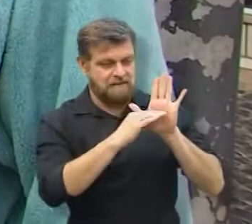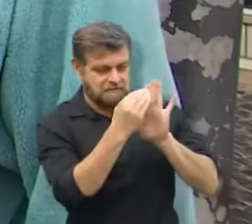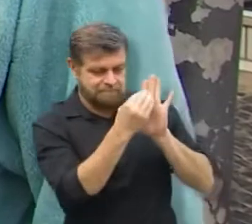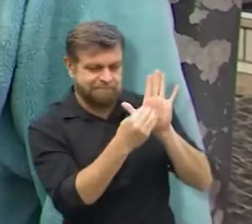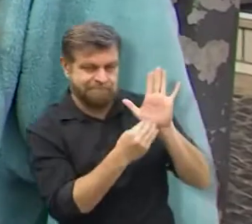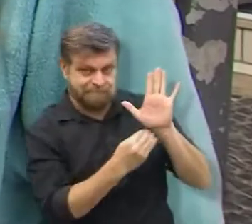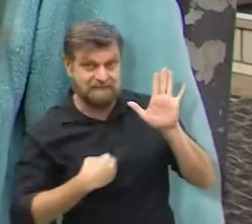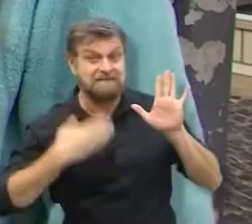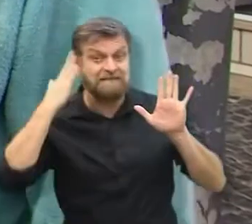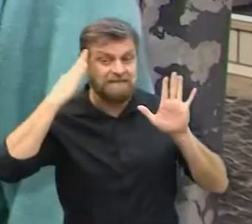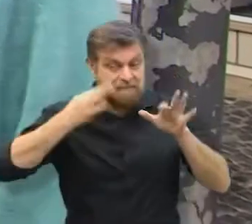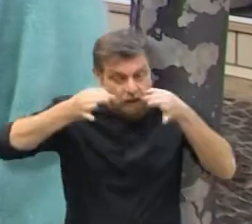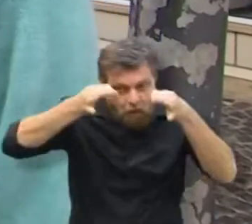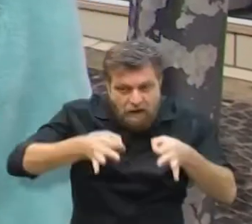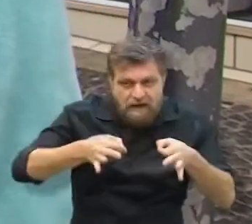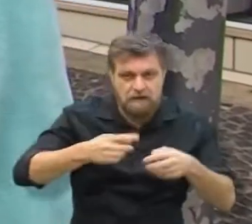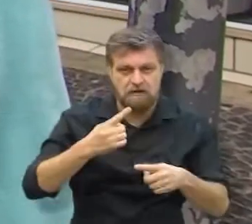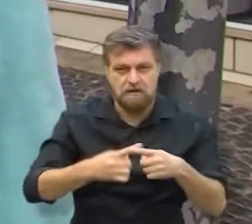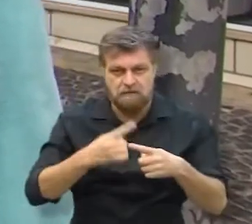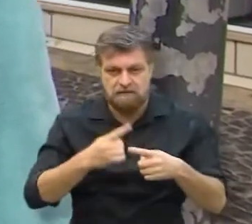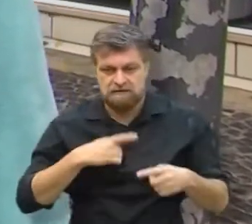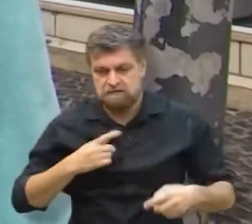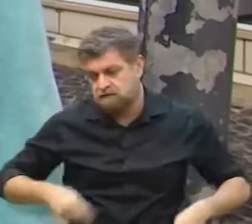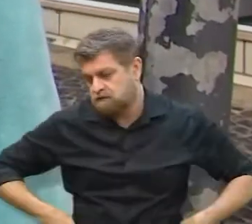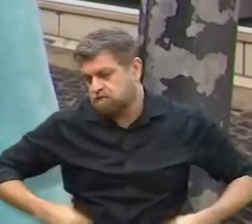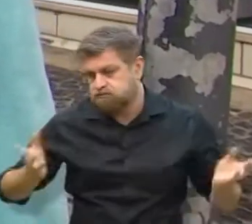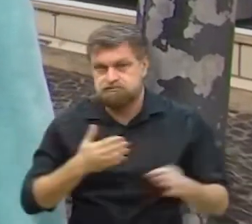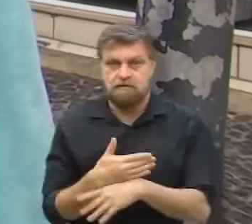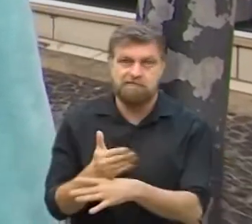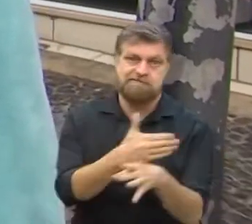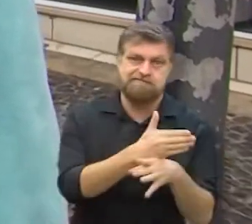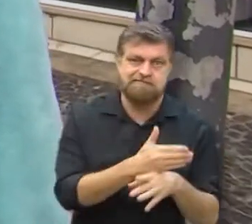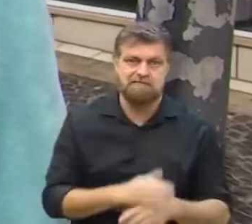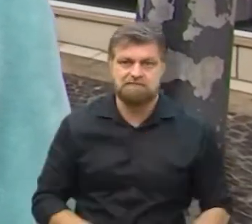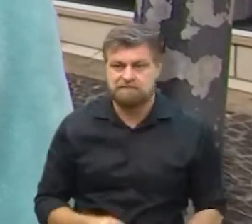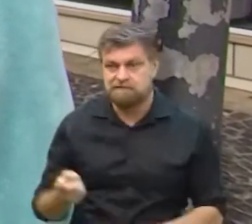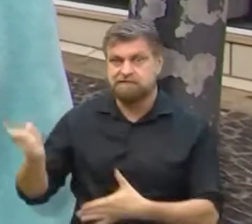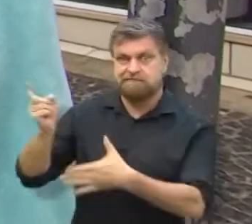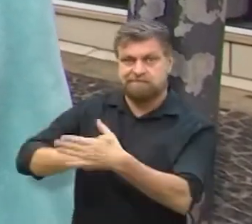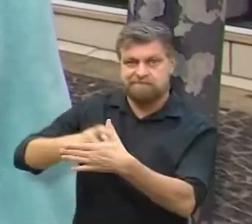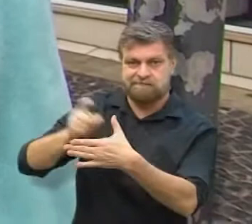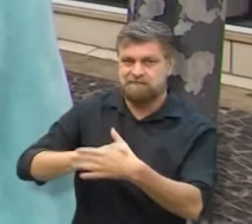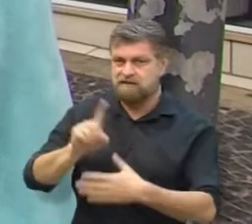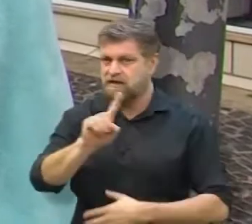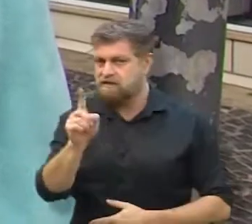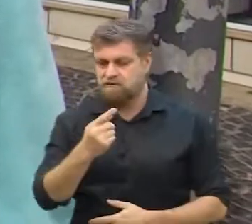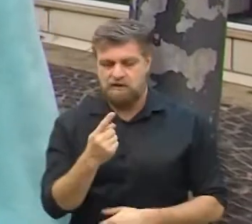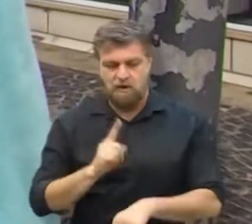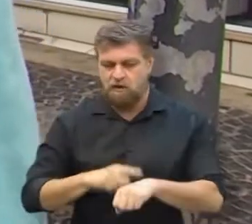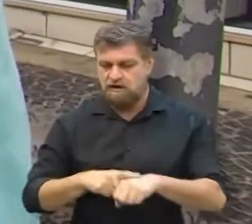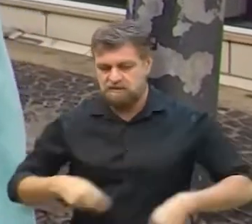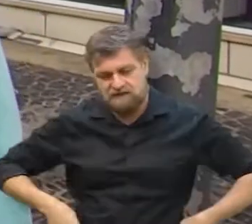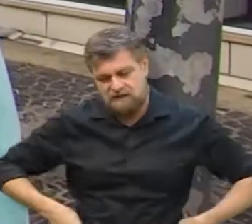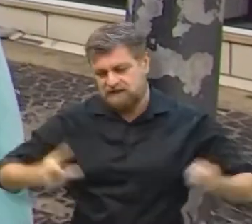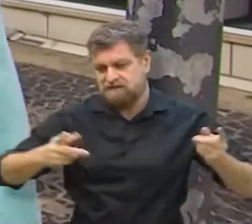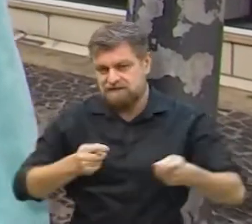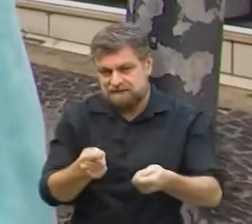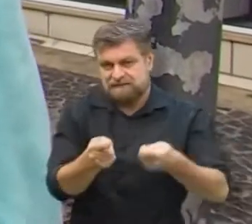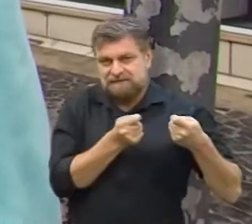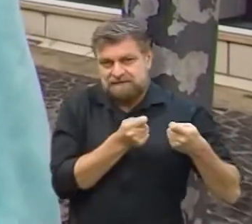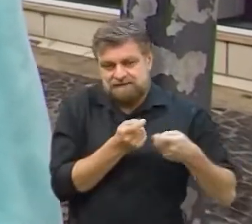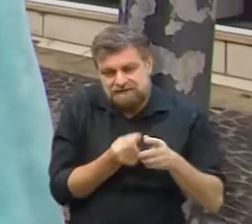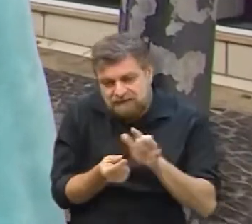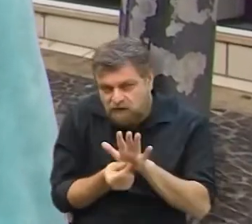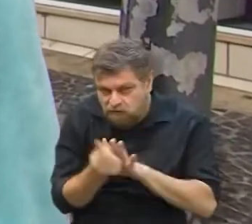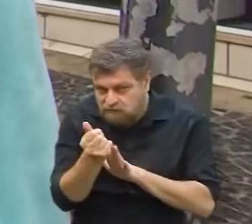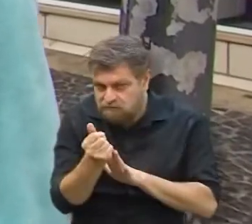É planejamento, né? Tem que planejar bem, porque senão acaba se perdendo nas contas, né? Não é hora de gastar